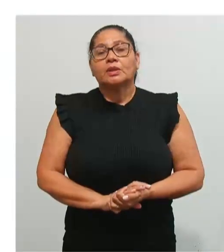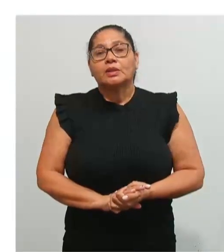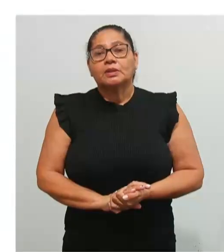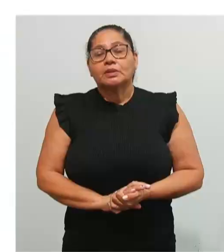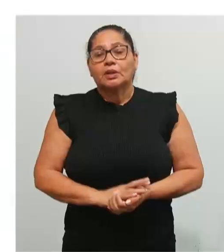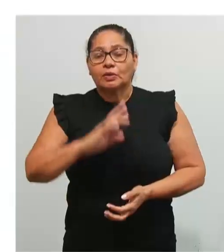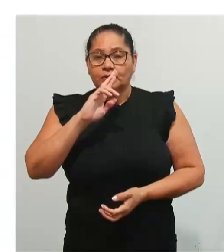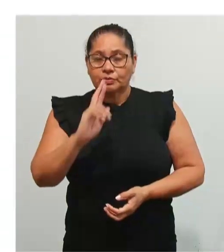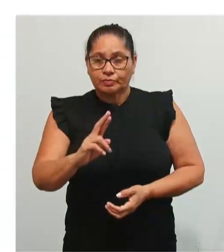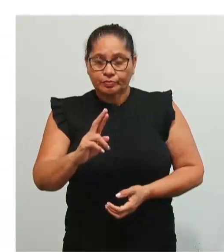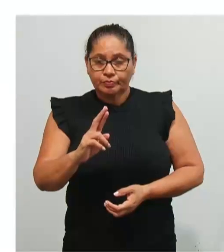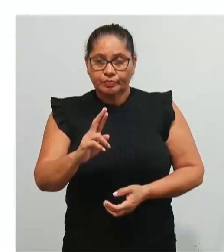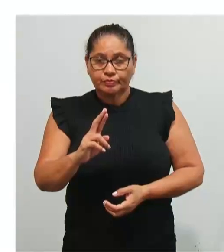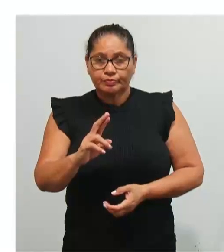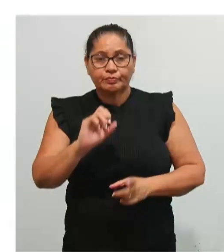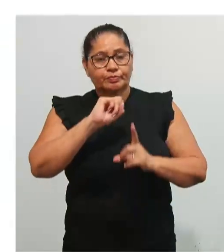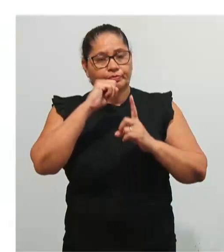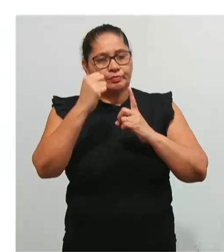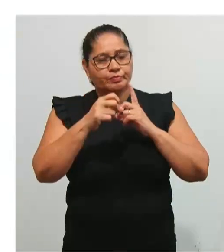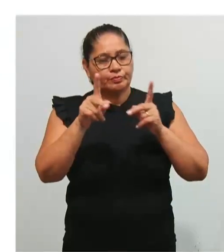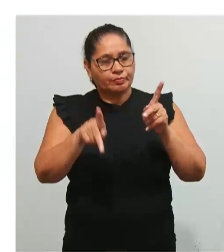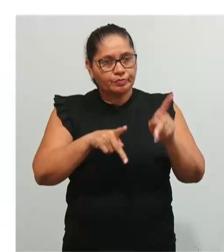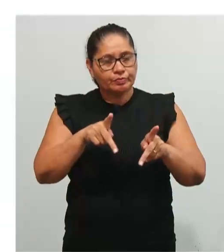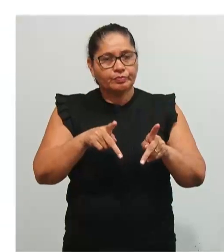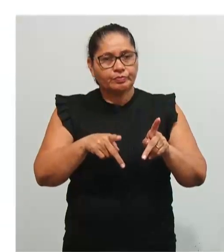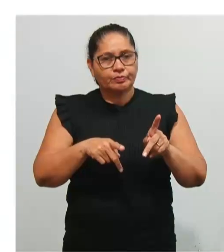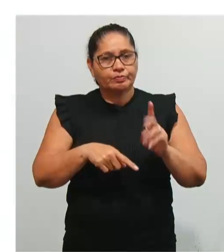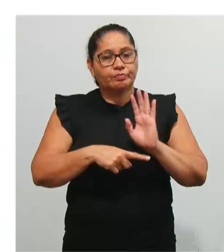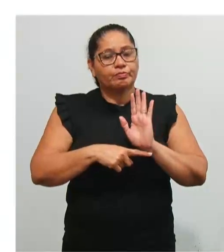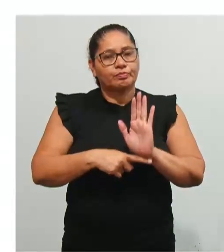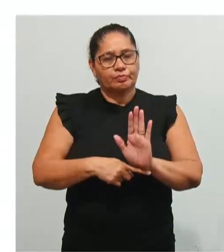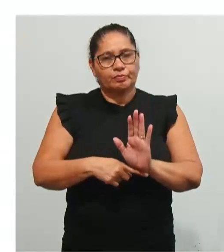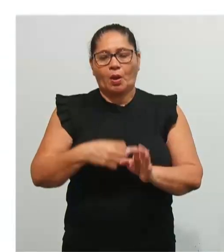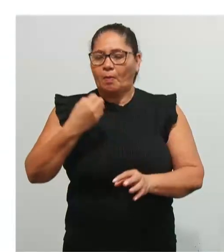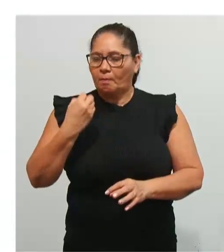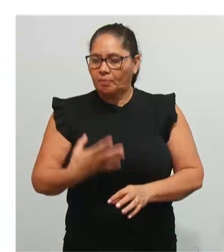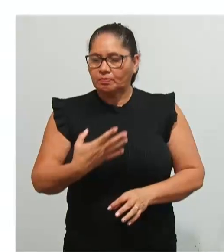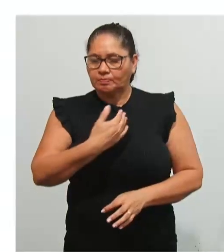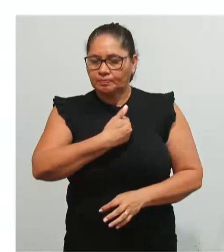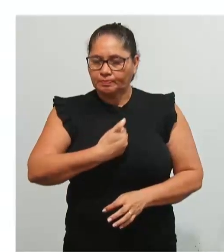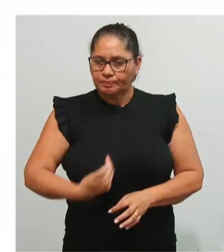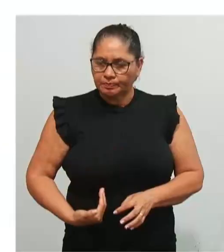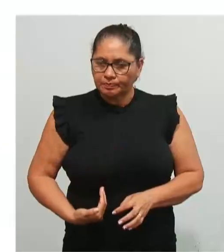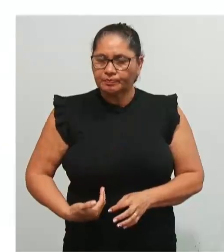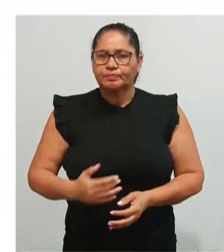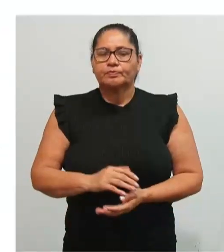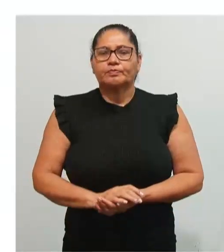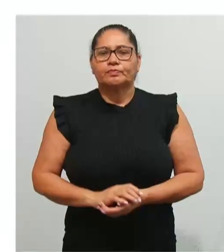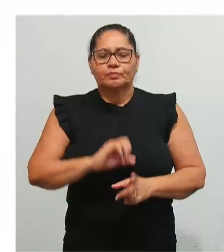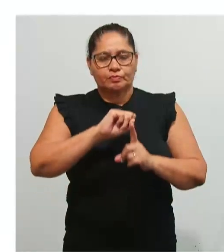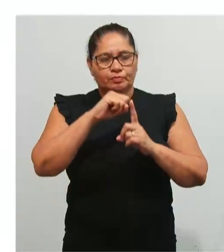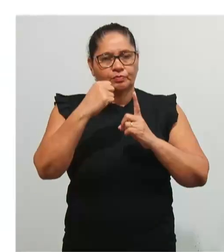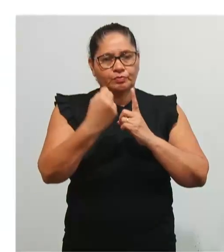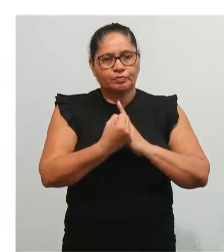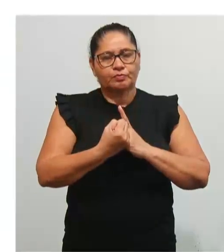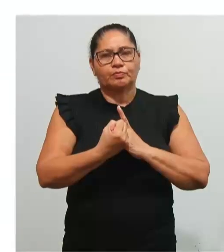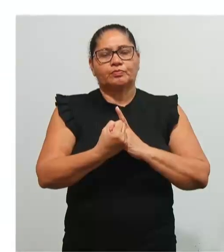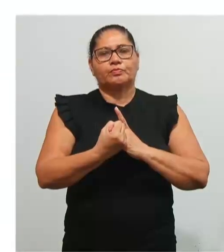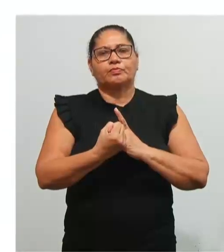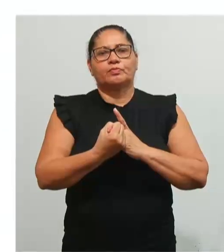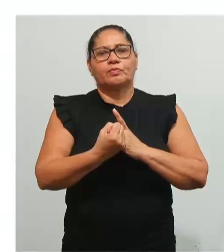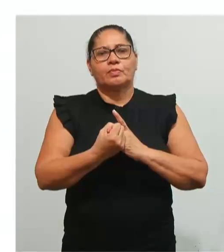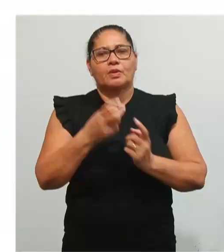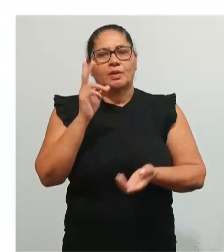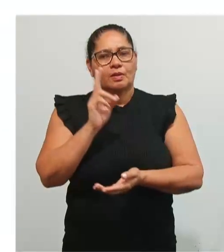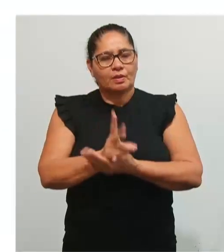das políticas públicas contribui para uma boa governança, visto que amplia o controle social sobre os governos e,